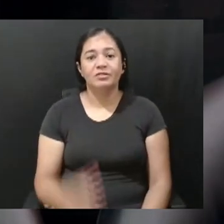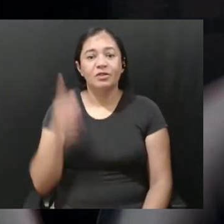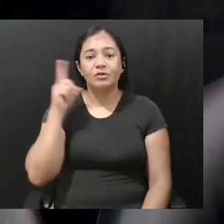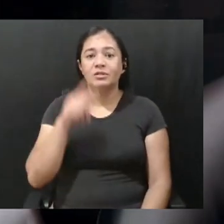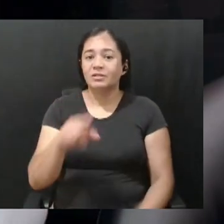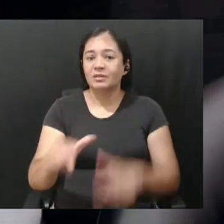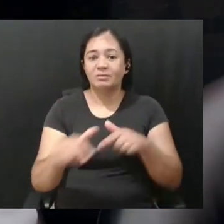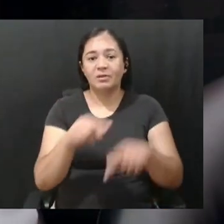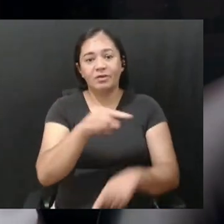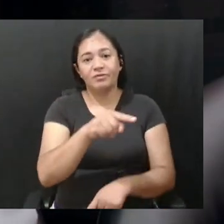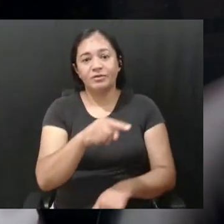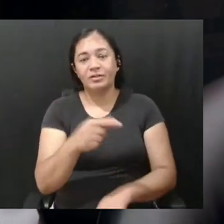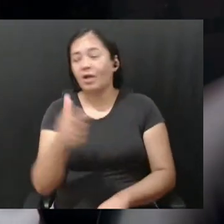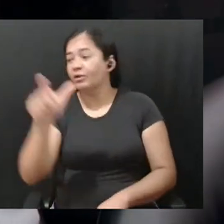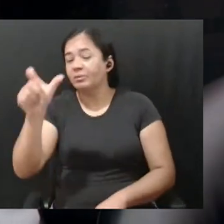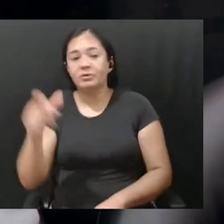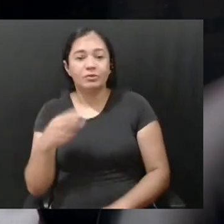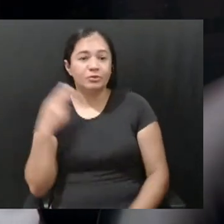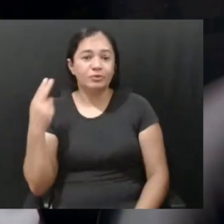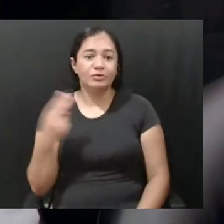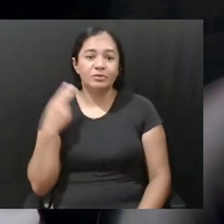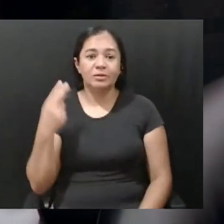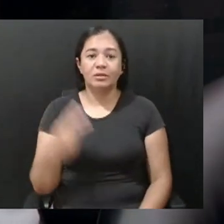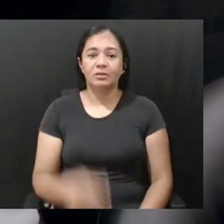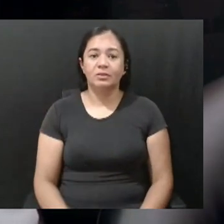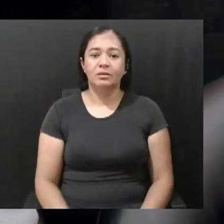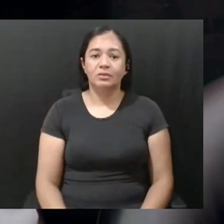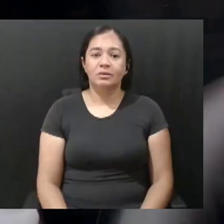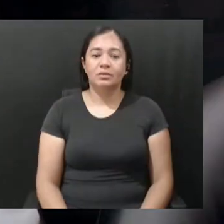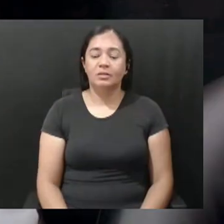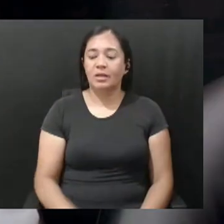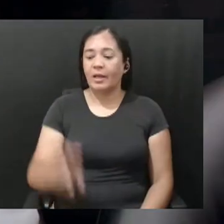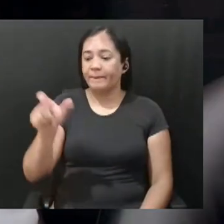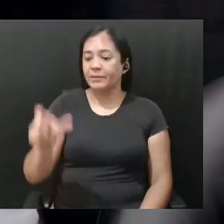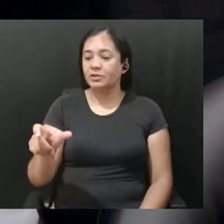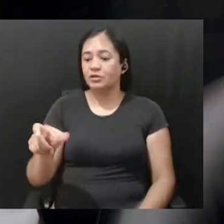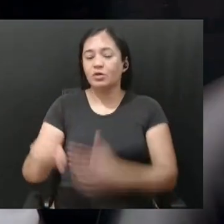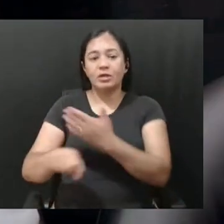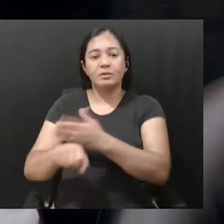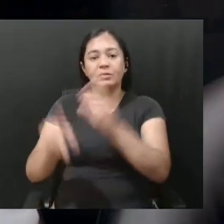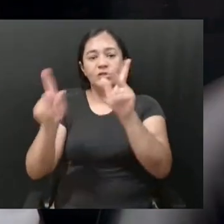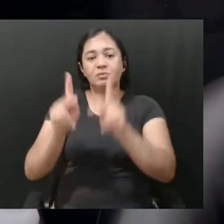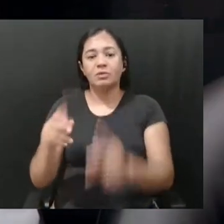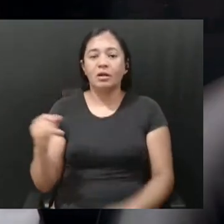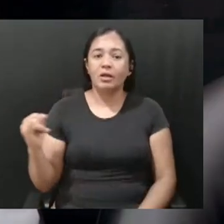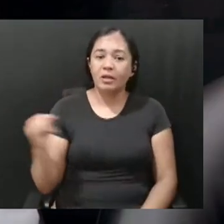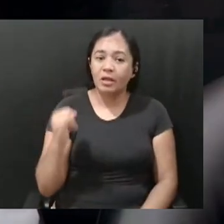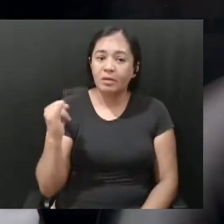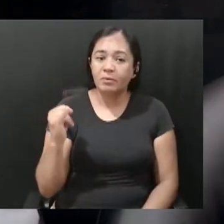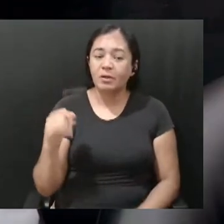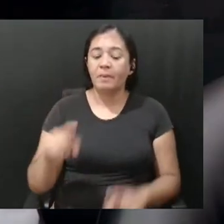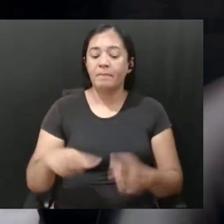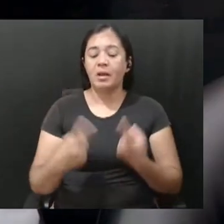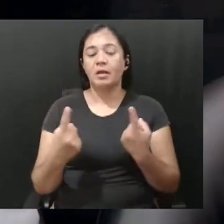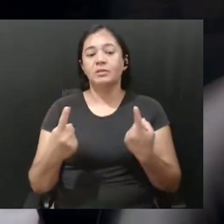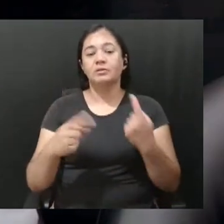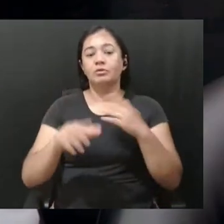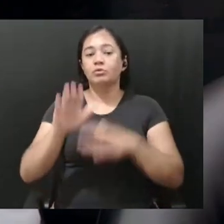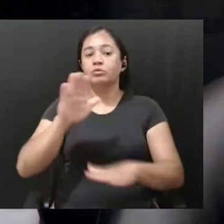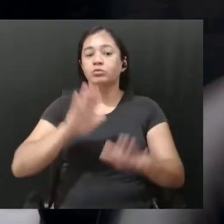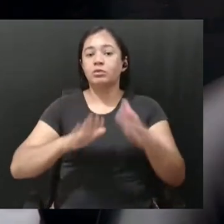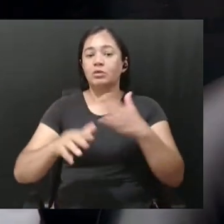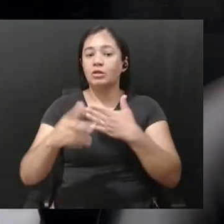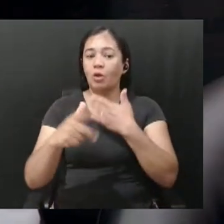pessoa, né? Então, assim, o pacificador é extremamente importante, mas muito cuidado para o seu papel no Natal não ser só